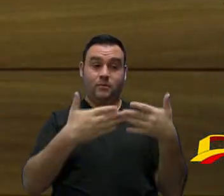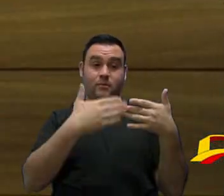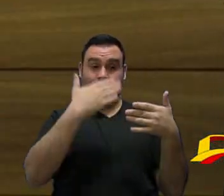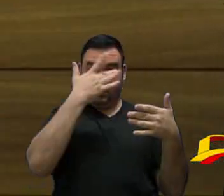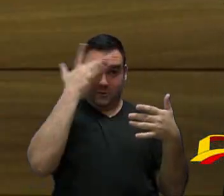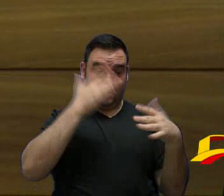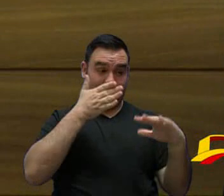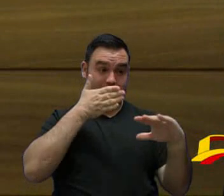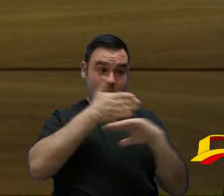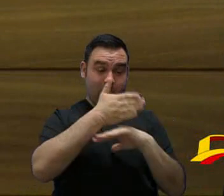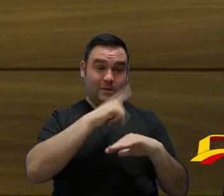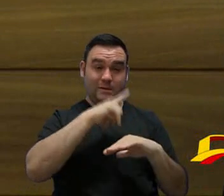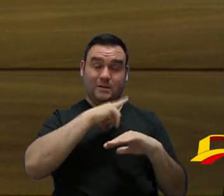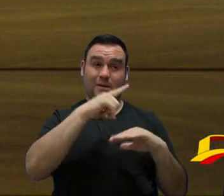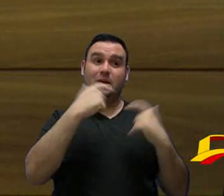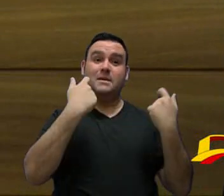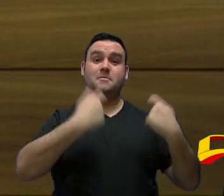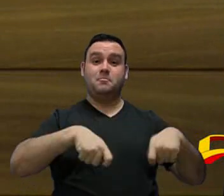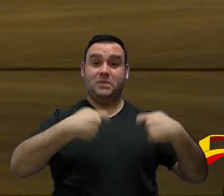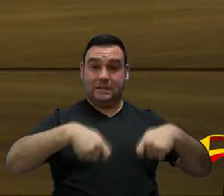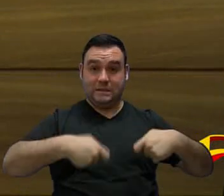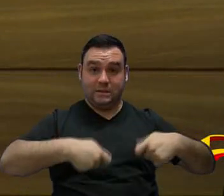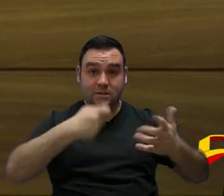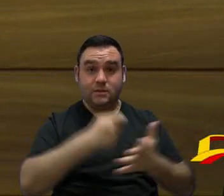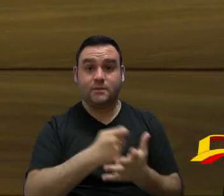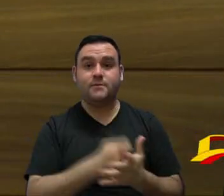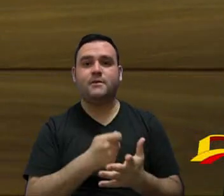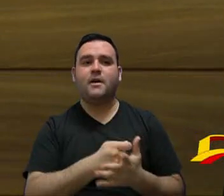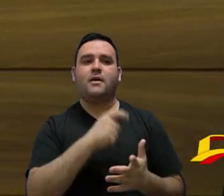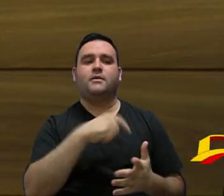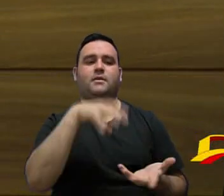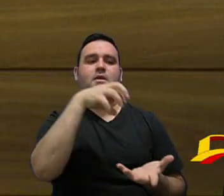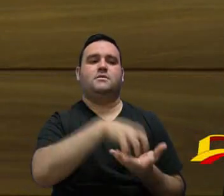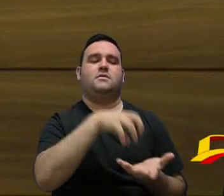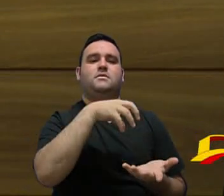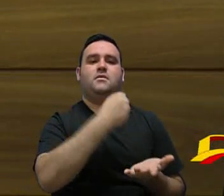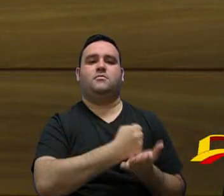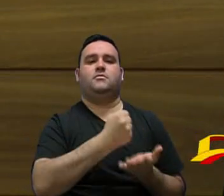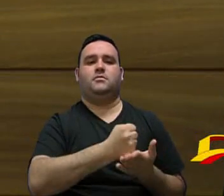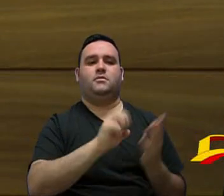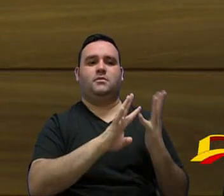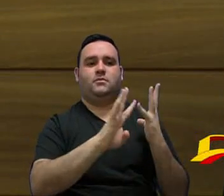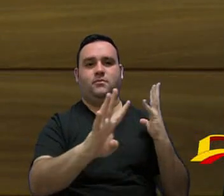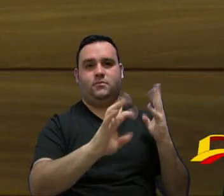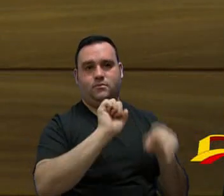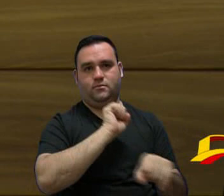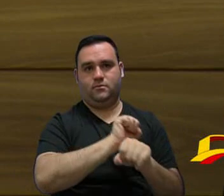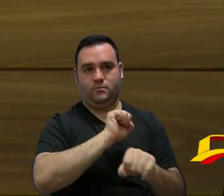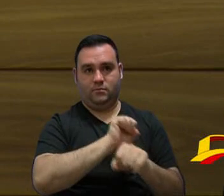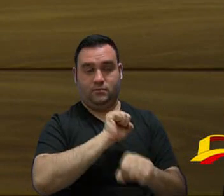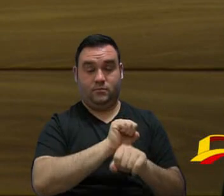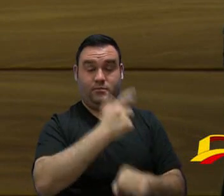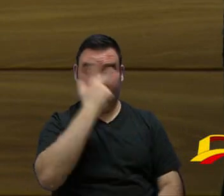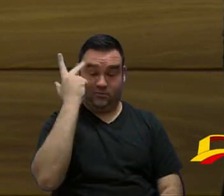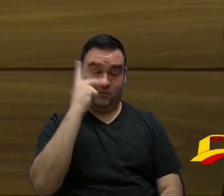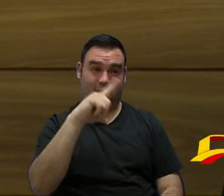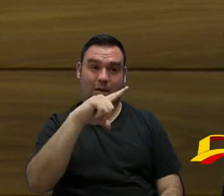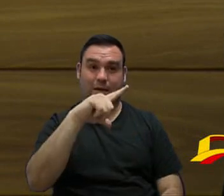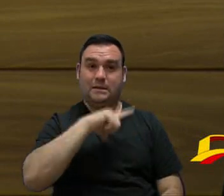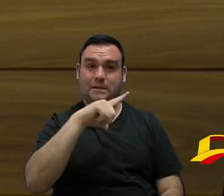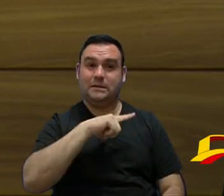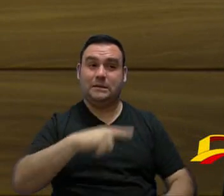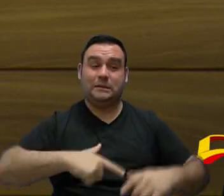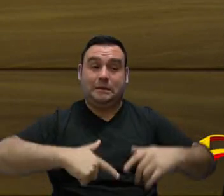porta de entrada esses pacientes que têm que fazer eles estão na central de regulação numa fila quando o paciente